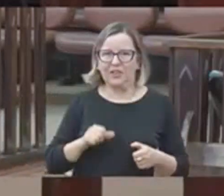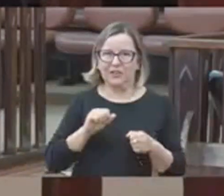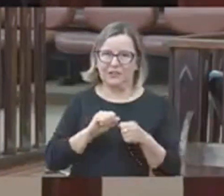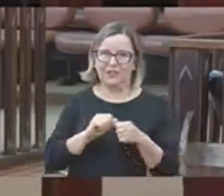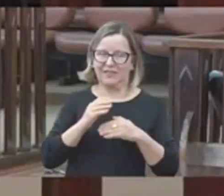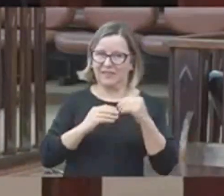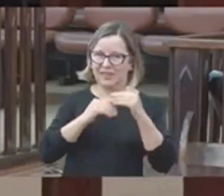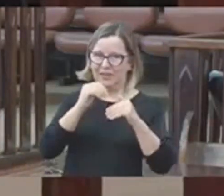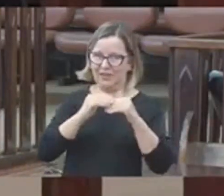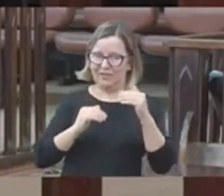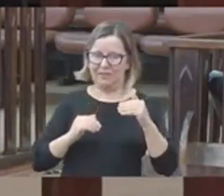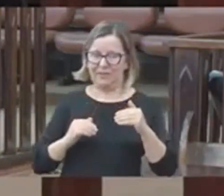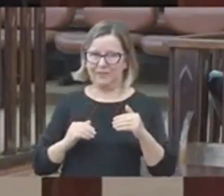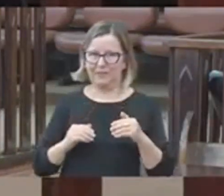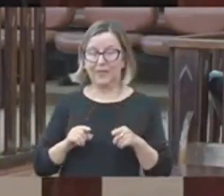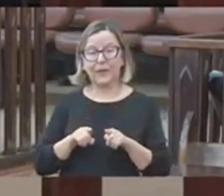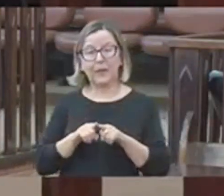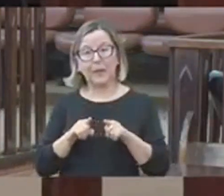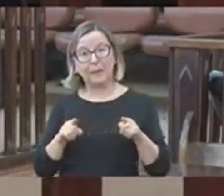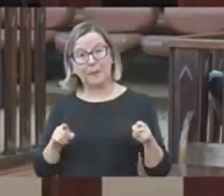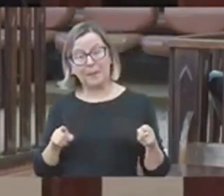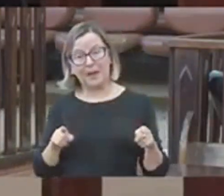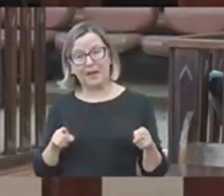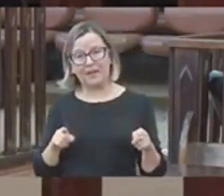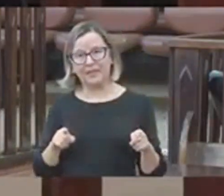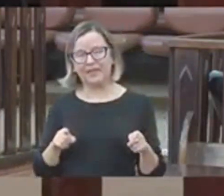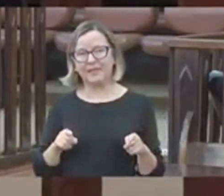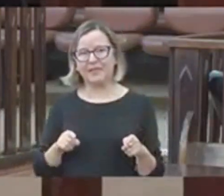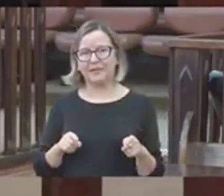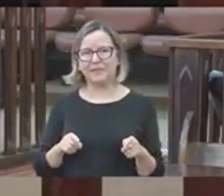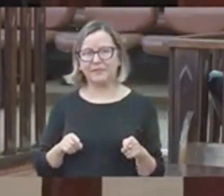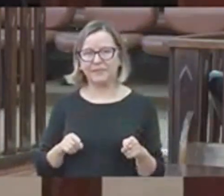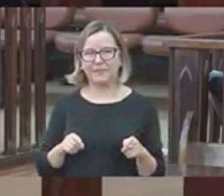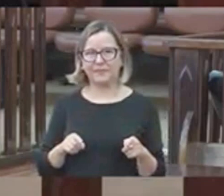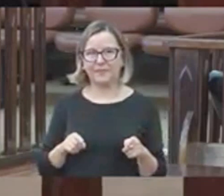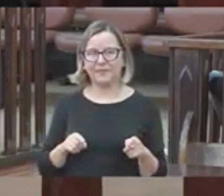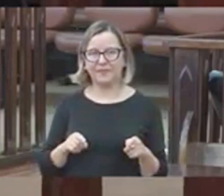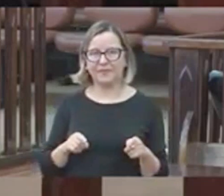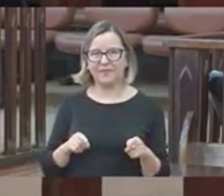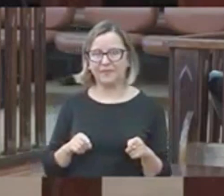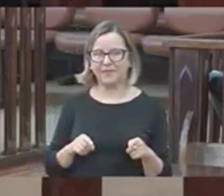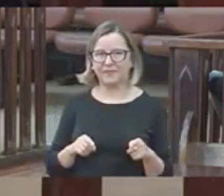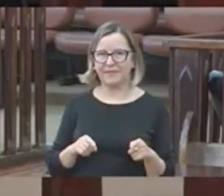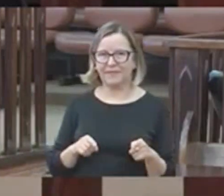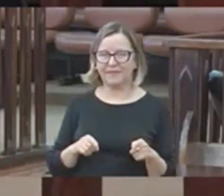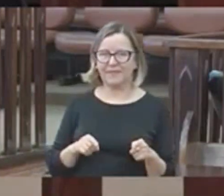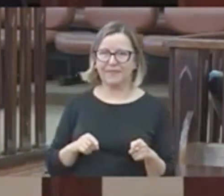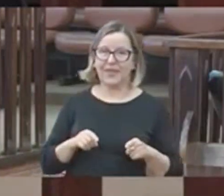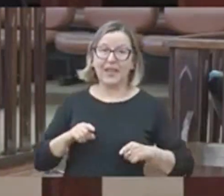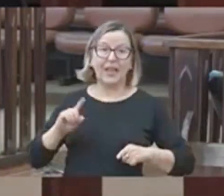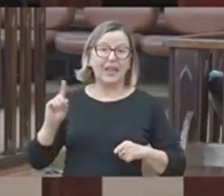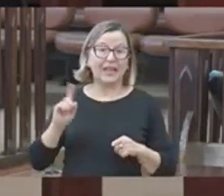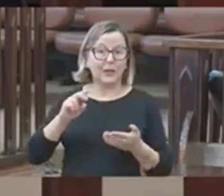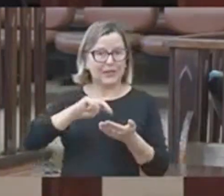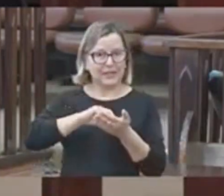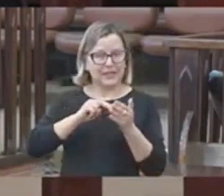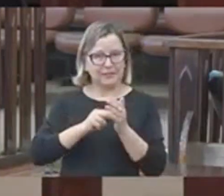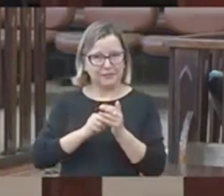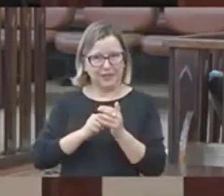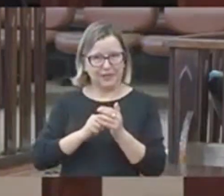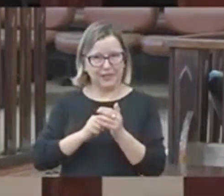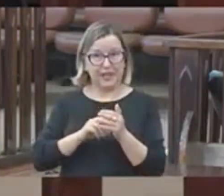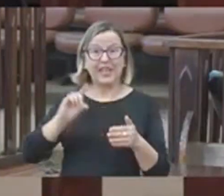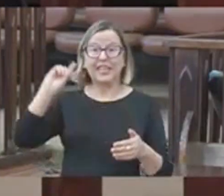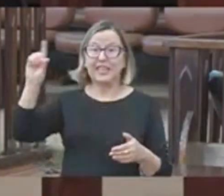Agora, resolver problemas não significa fazer o que gostaríamos que fosse